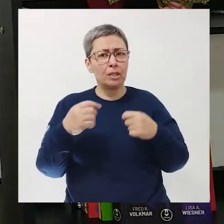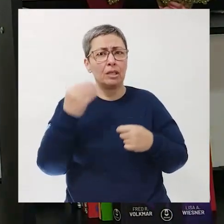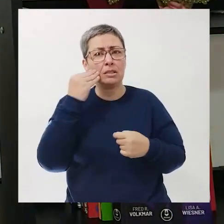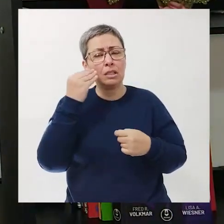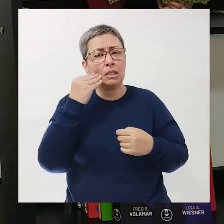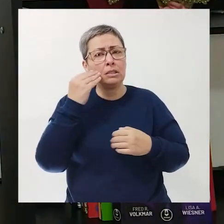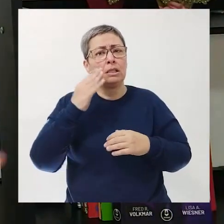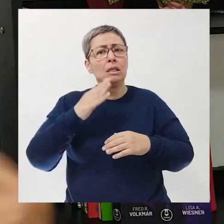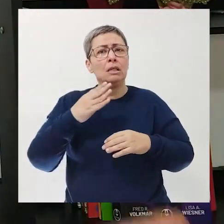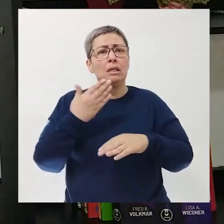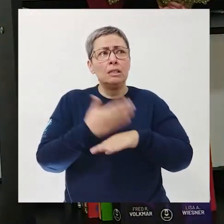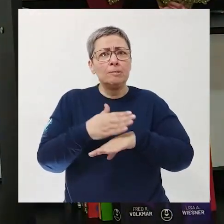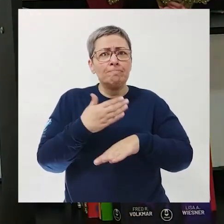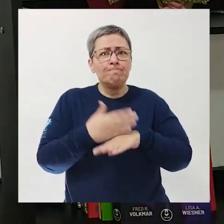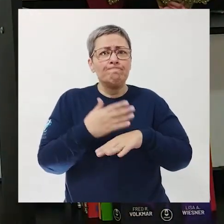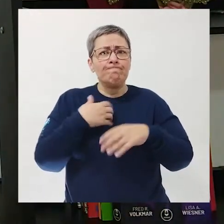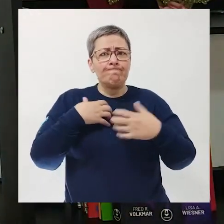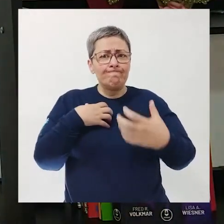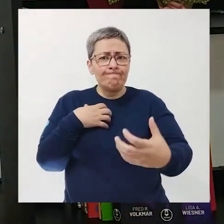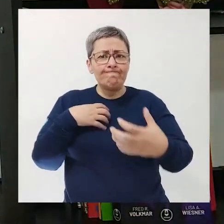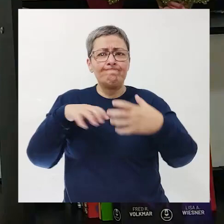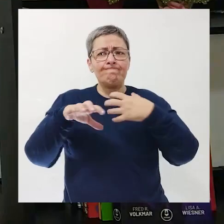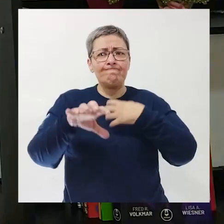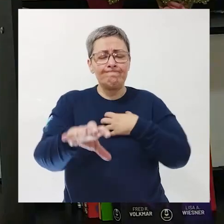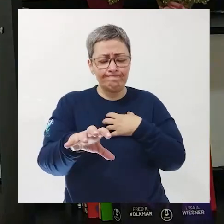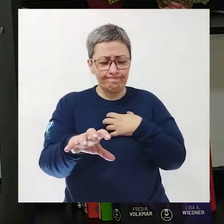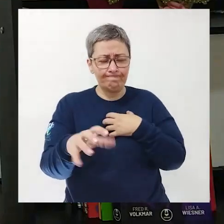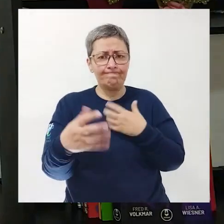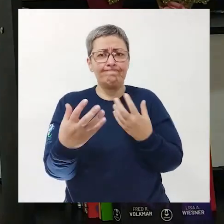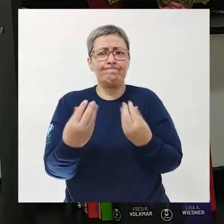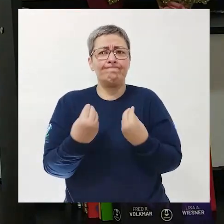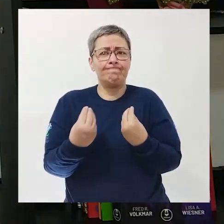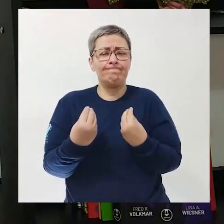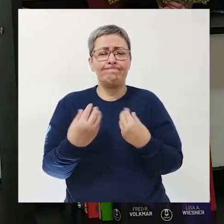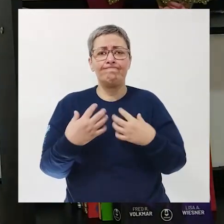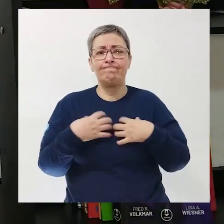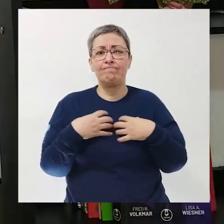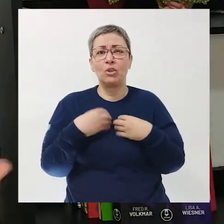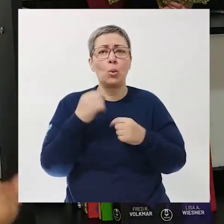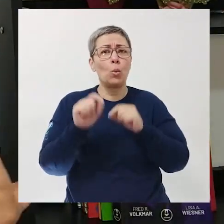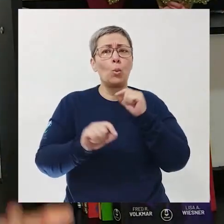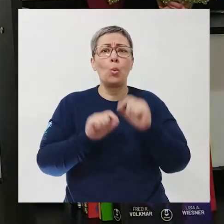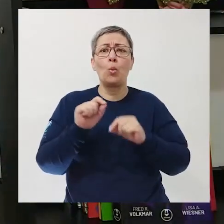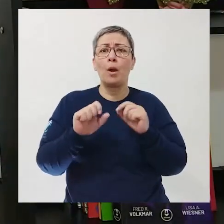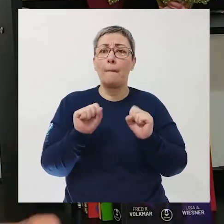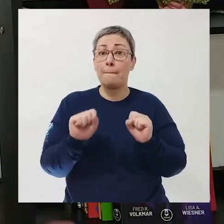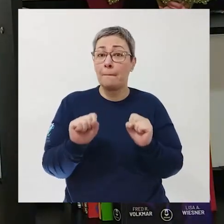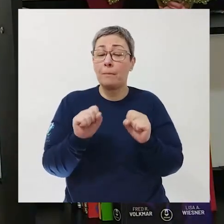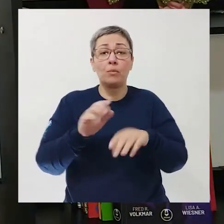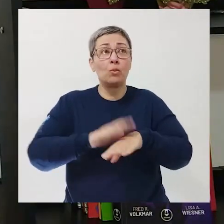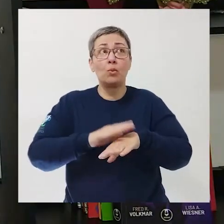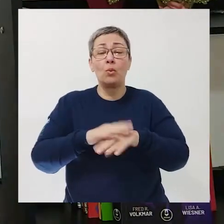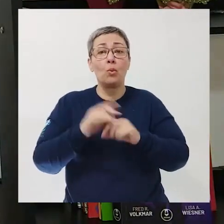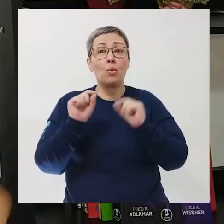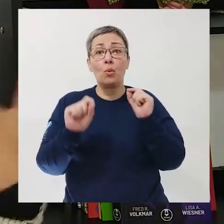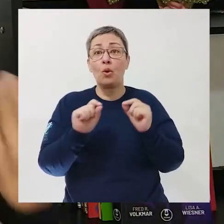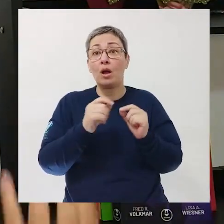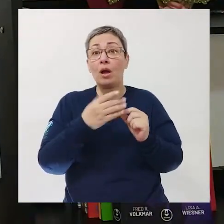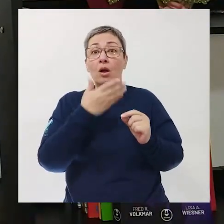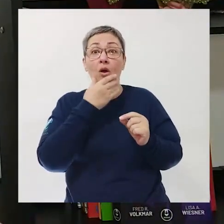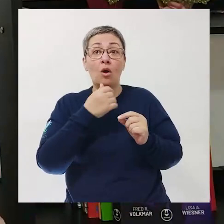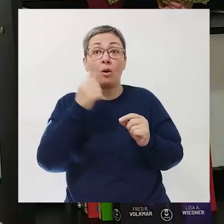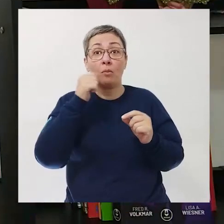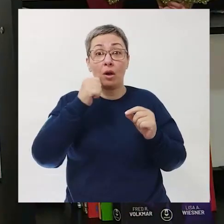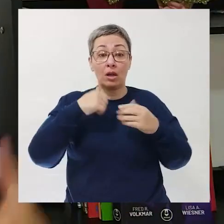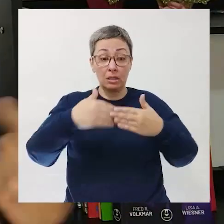o exercício de nos colocar no lugar das pessoas. Mas aí, o que pode ser feito para aqueles e aquelas que estão